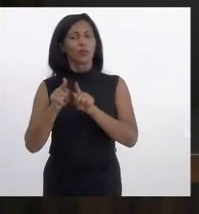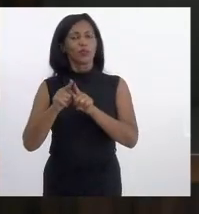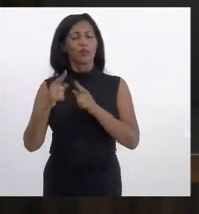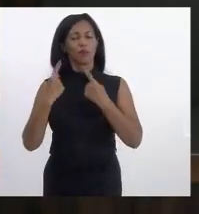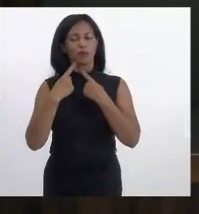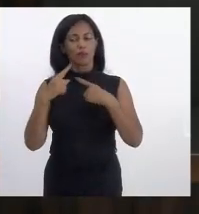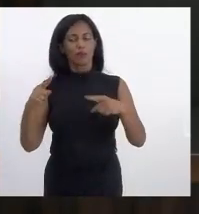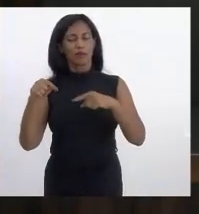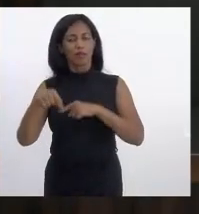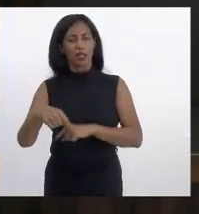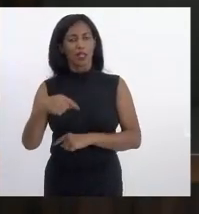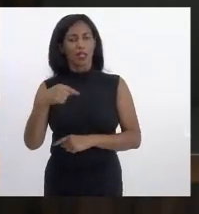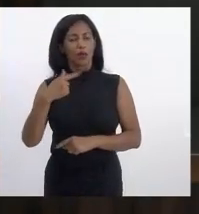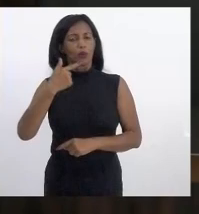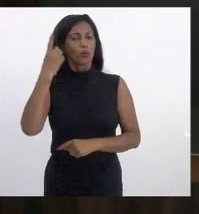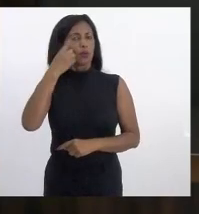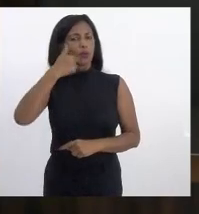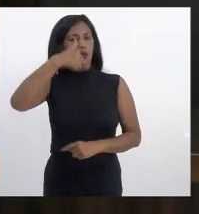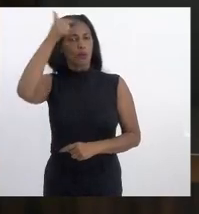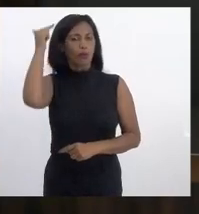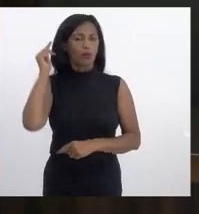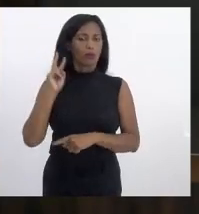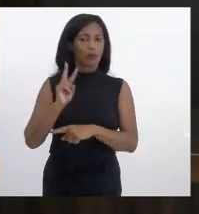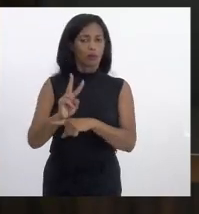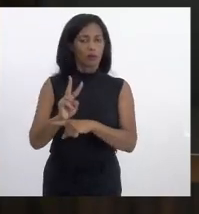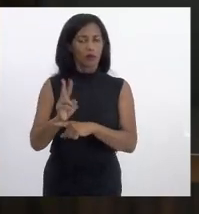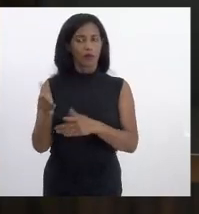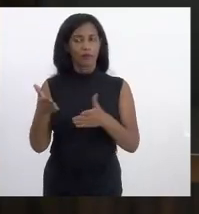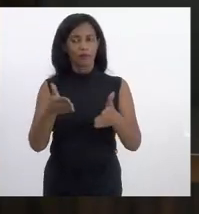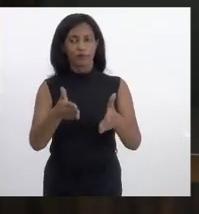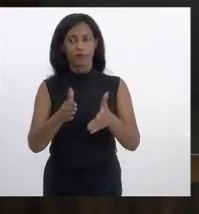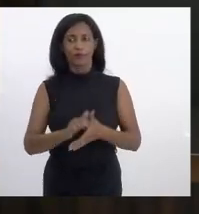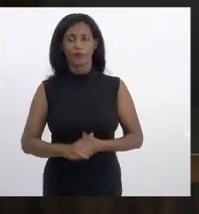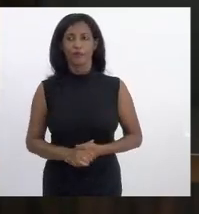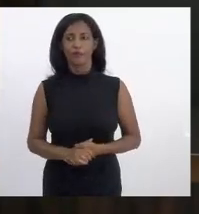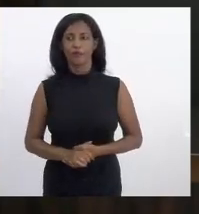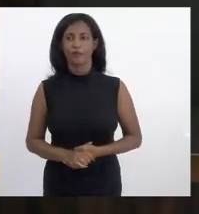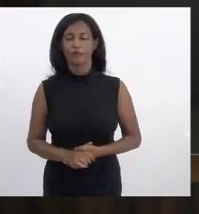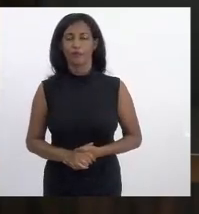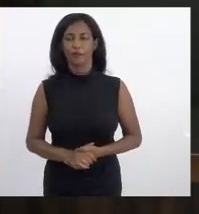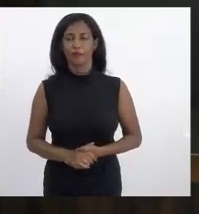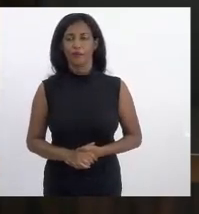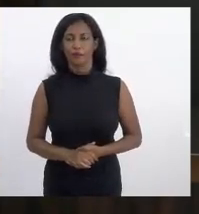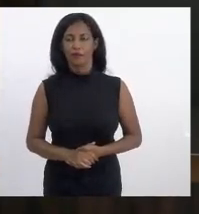debatido aqui detalhes Paulo já defendeu O que é a questão da